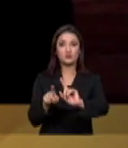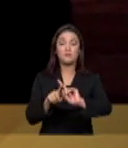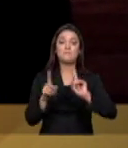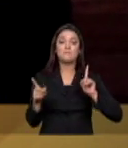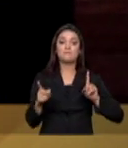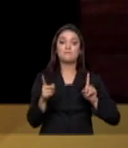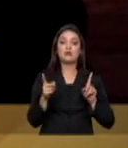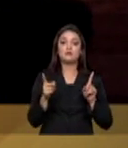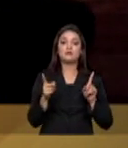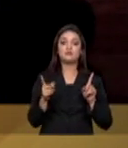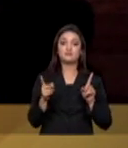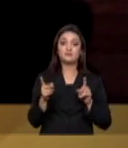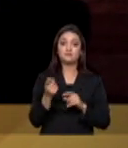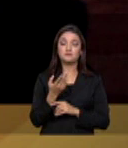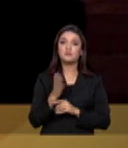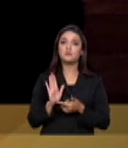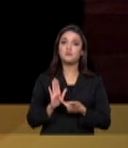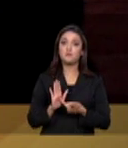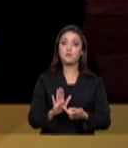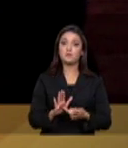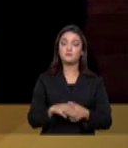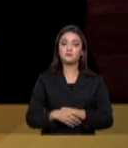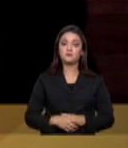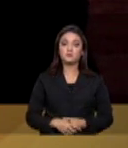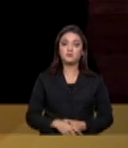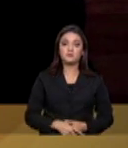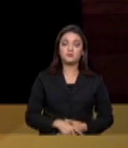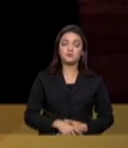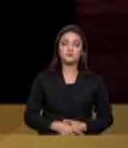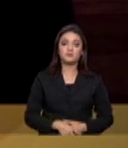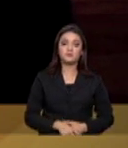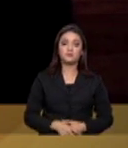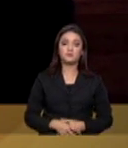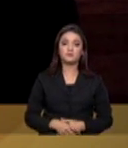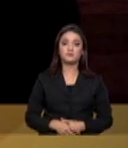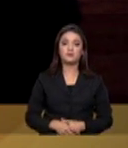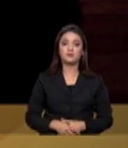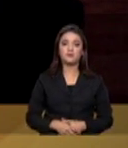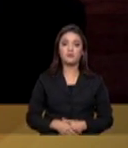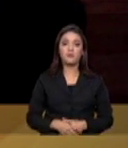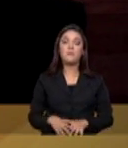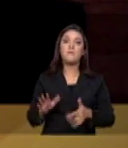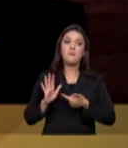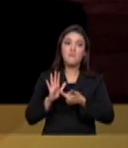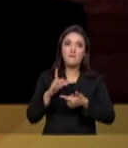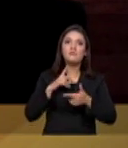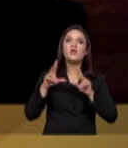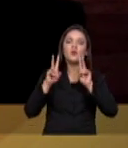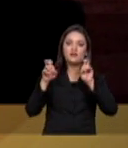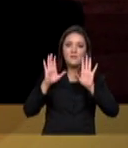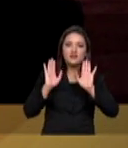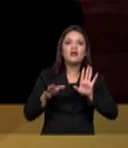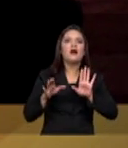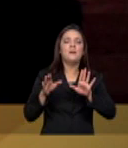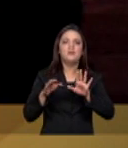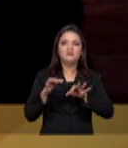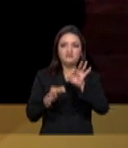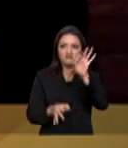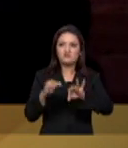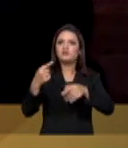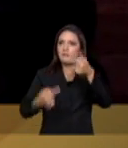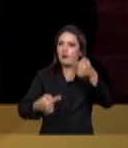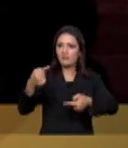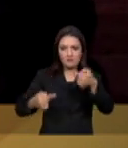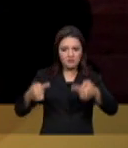tema verticalmente e aprofundadamente debatido na doutrina jurídica